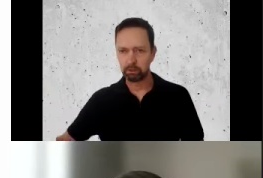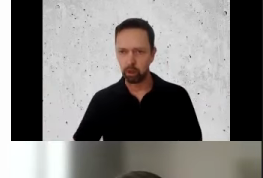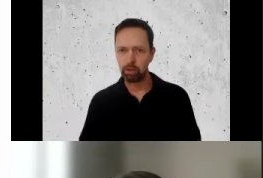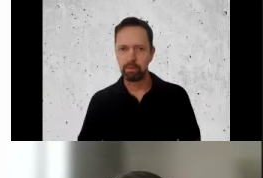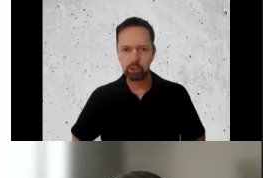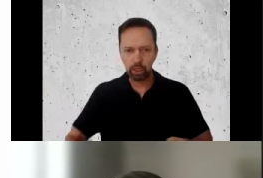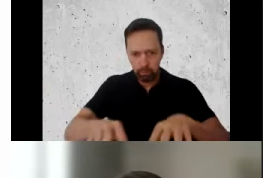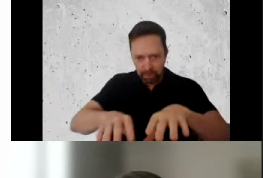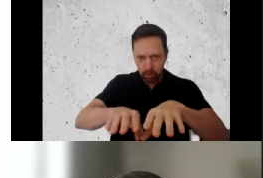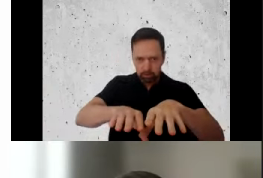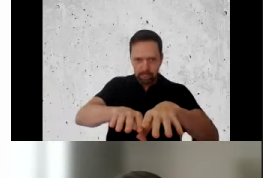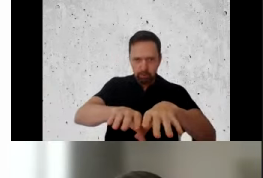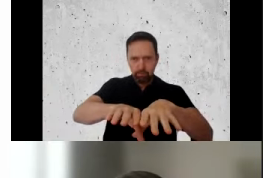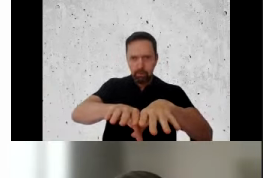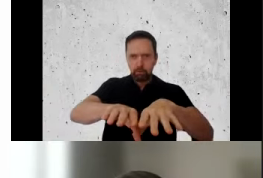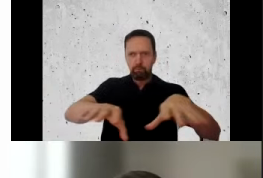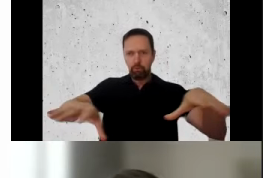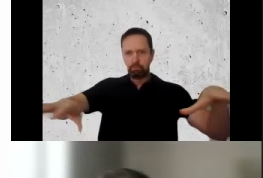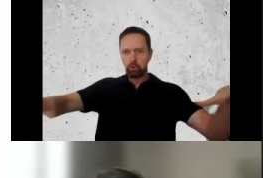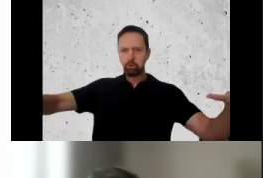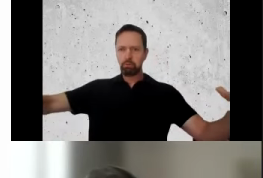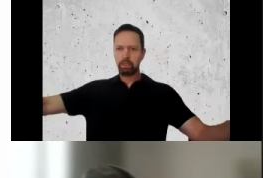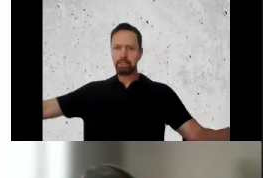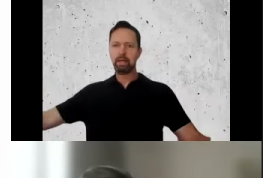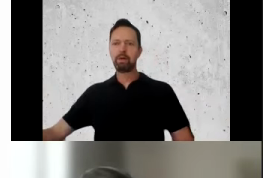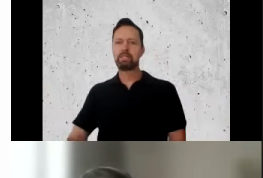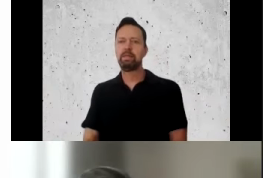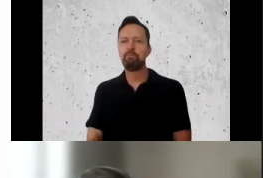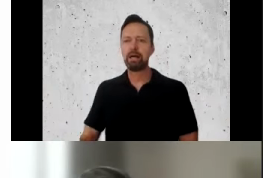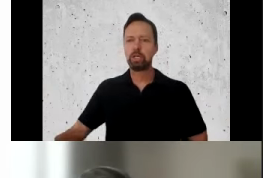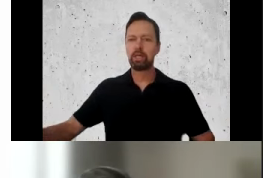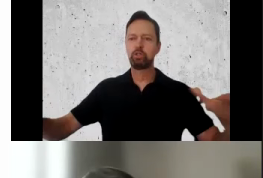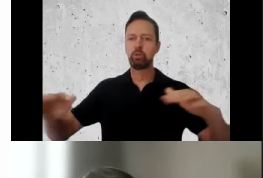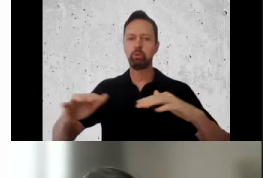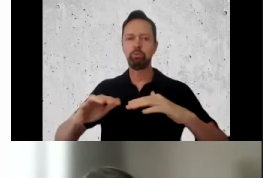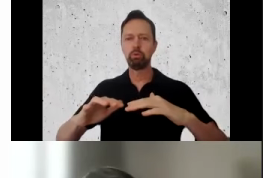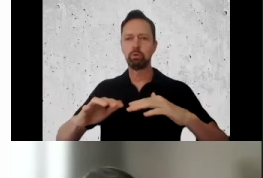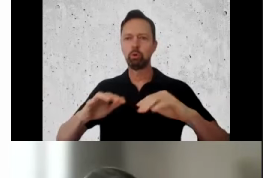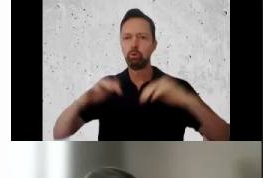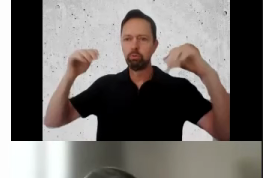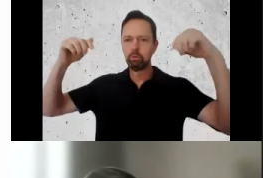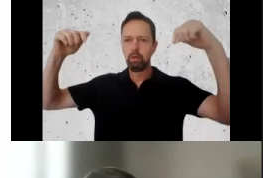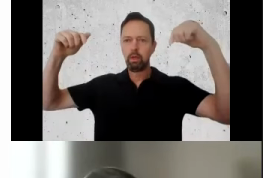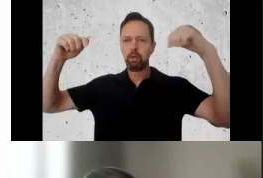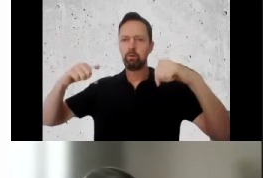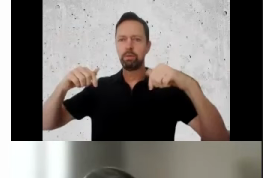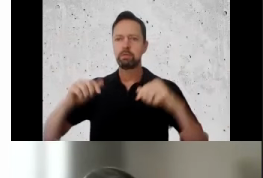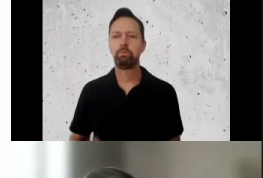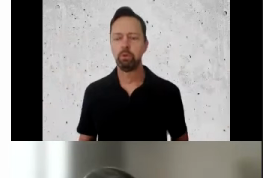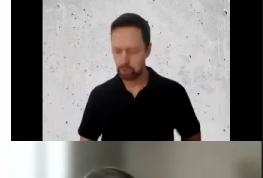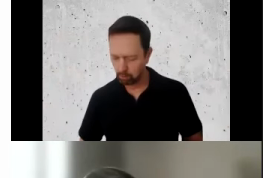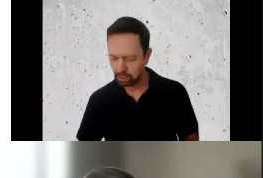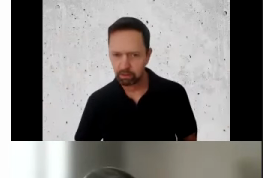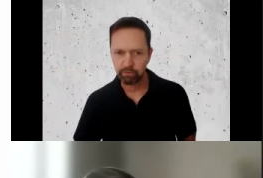um petróleo embaixo, só que o petróleo está num poço grandão assim, embaixo da terra de todo mundo no